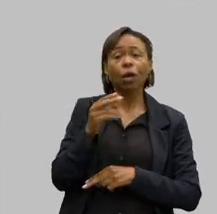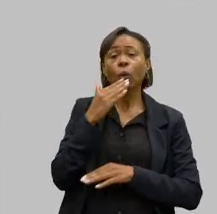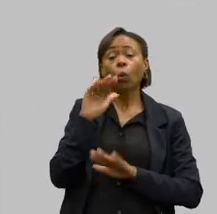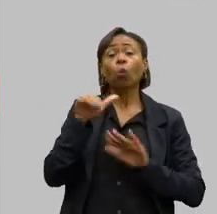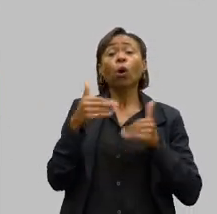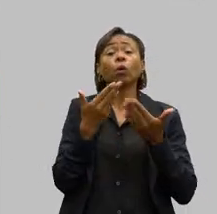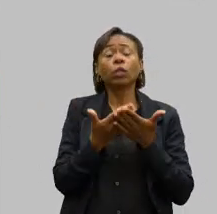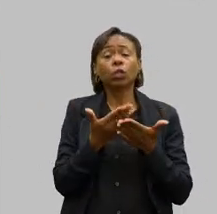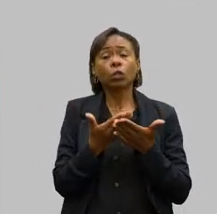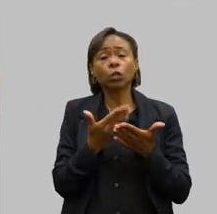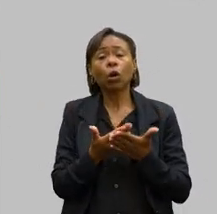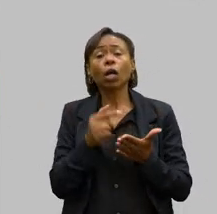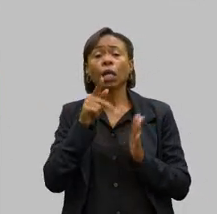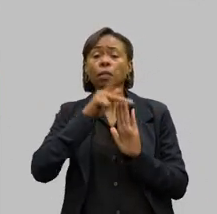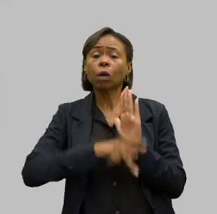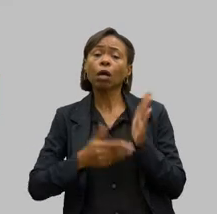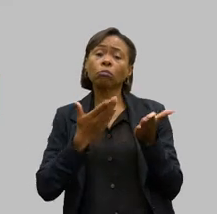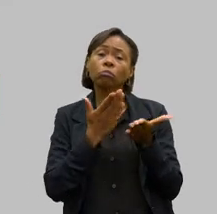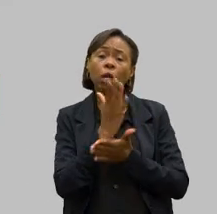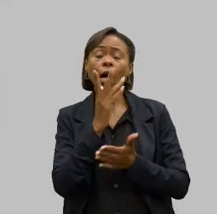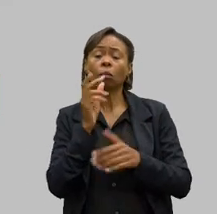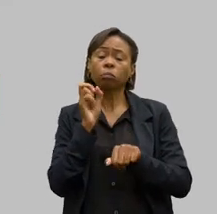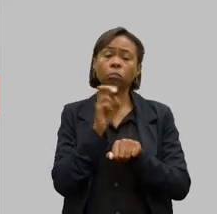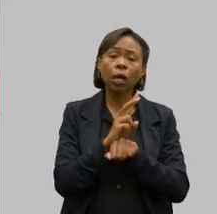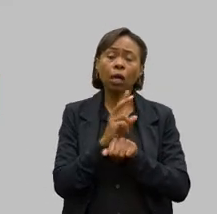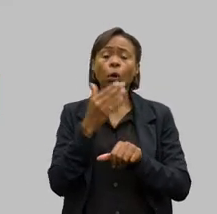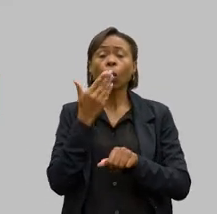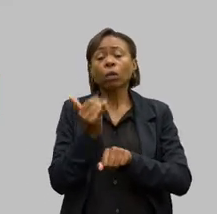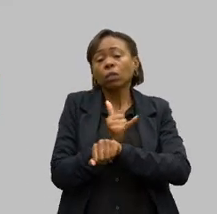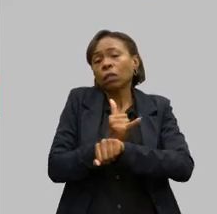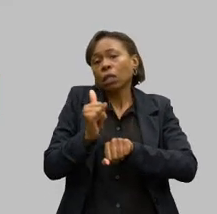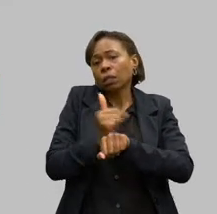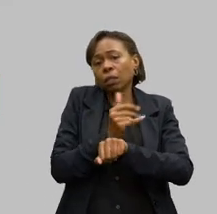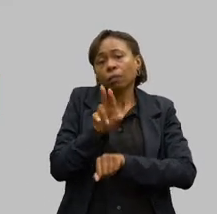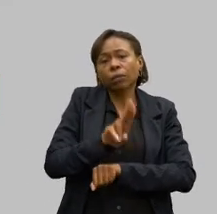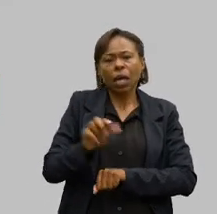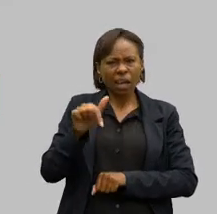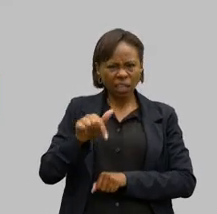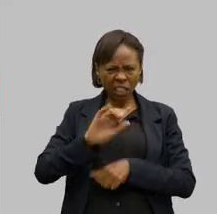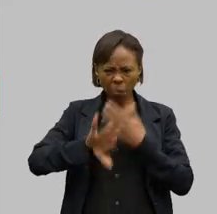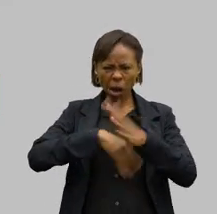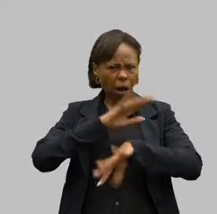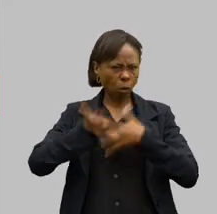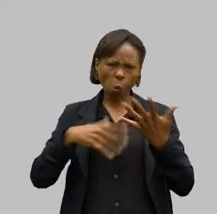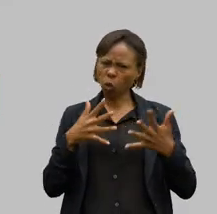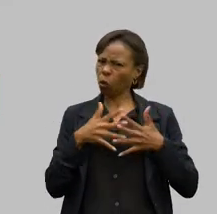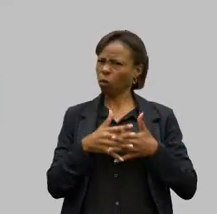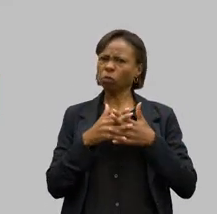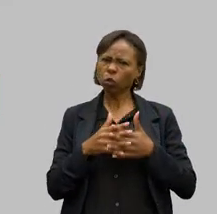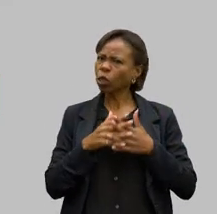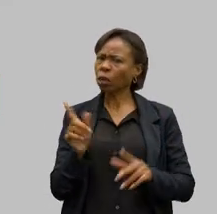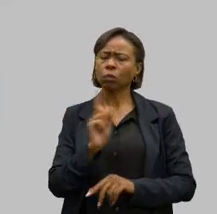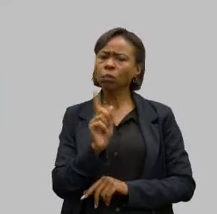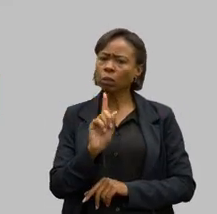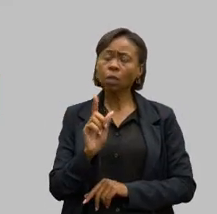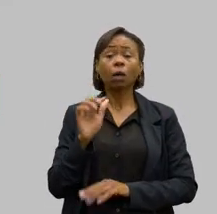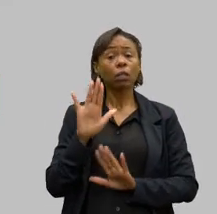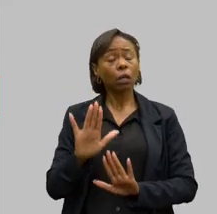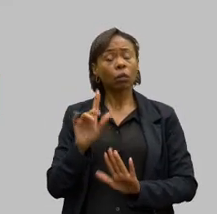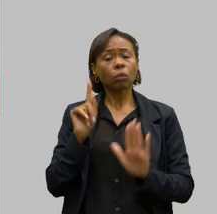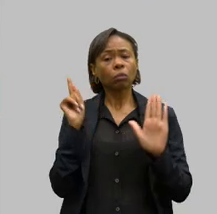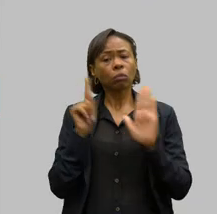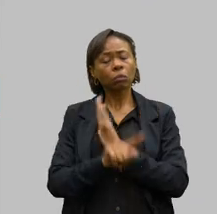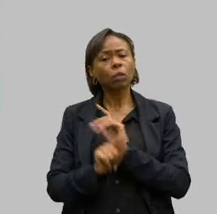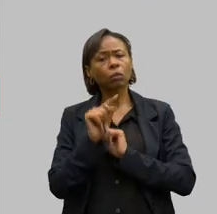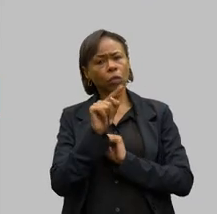como será implementado, qual das alternativas será utilizada. Isso aqui não é bagunça, isso aqui não é casa da mãe Joana. Então, o questionamento que eu